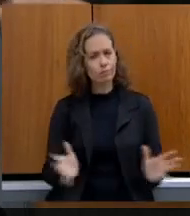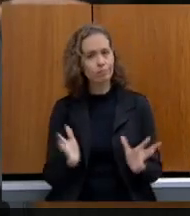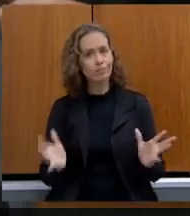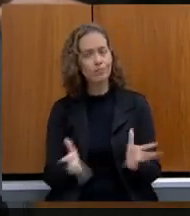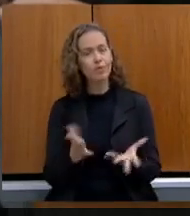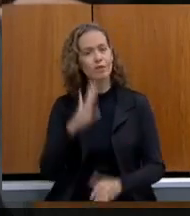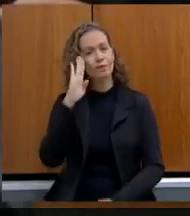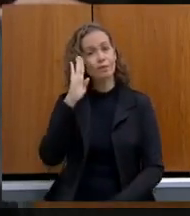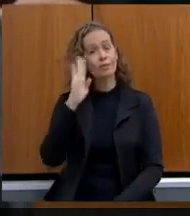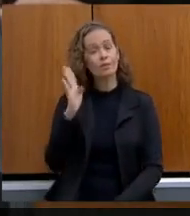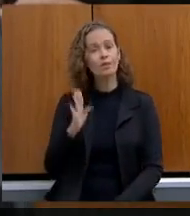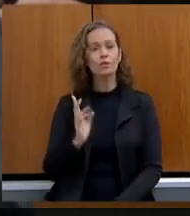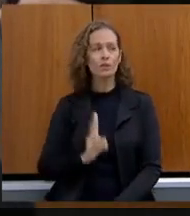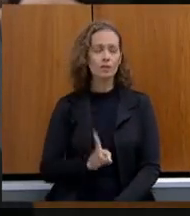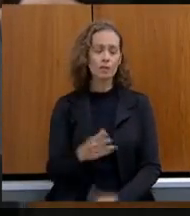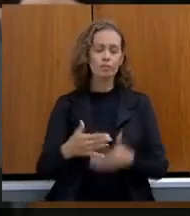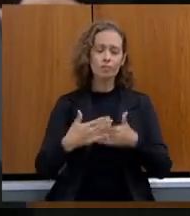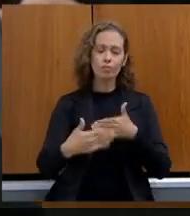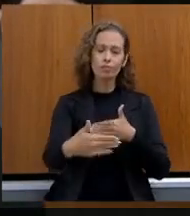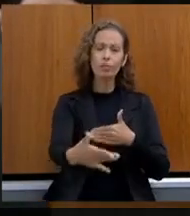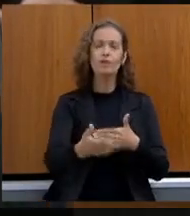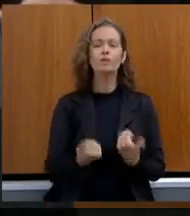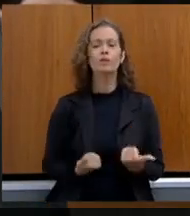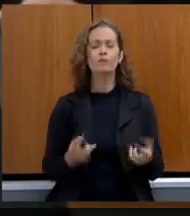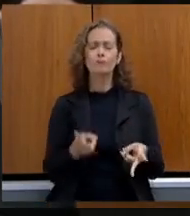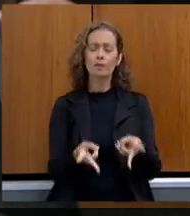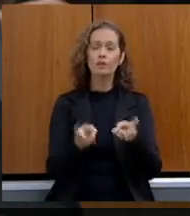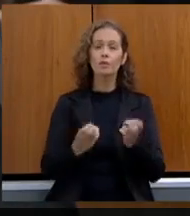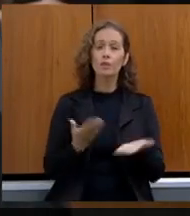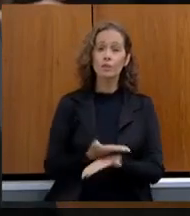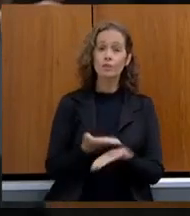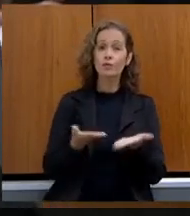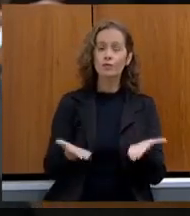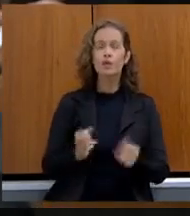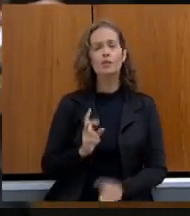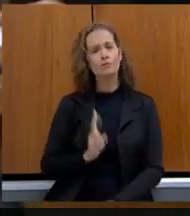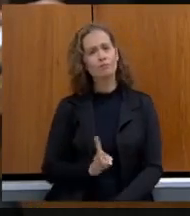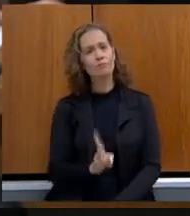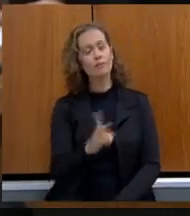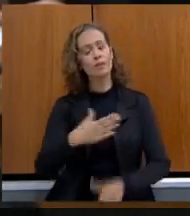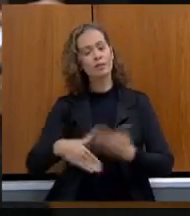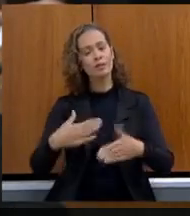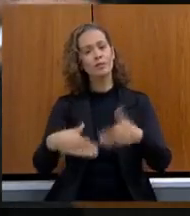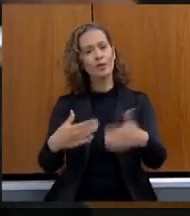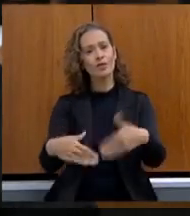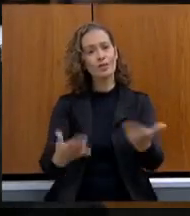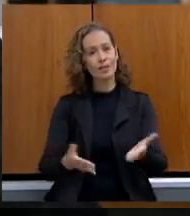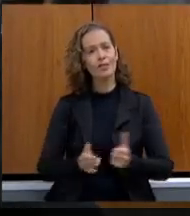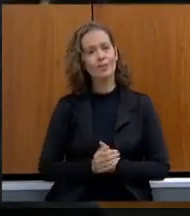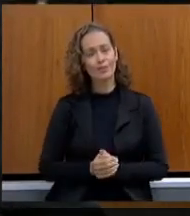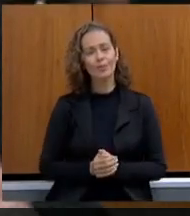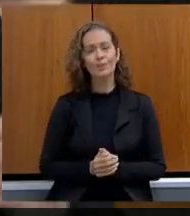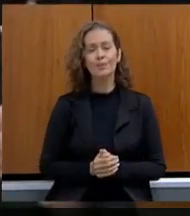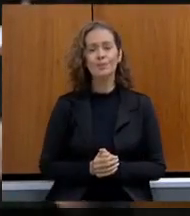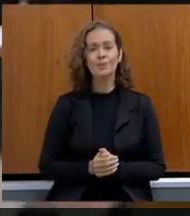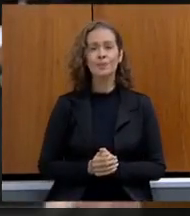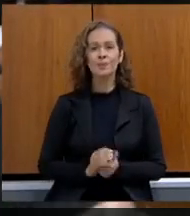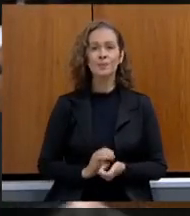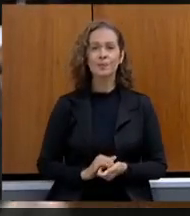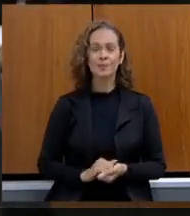fundamental que a cada momento nós consigamos ver isto e seguir Caminhando com esse processo da busca ativa